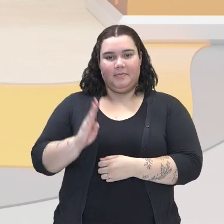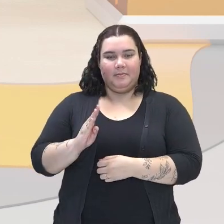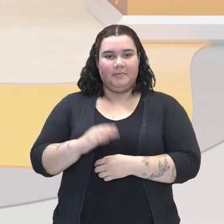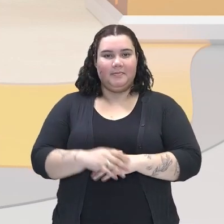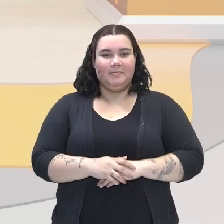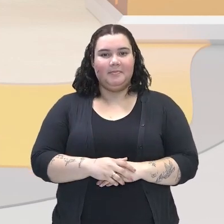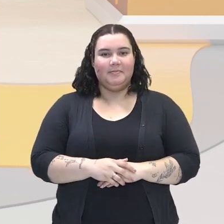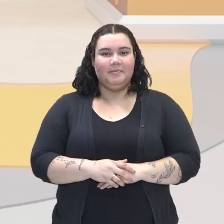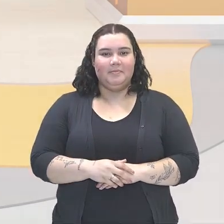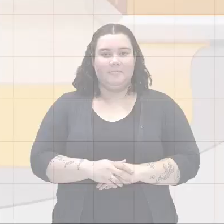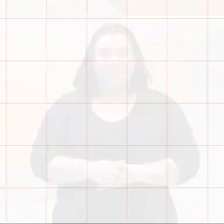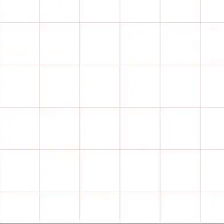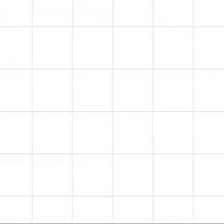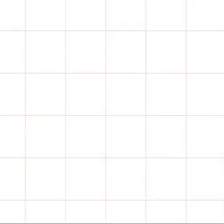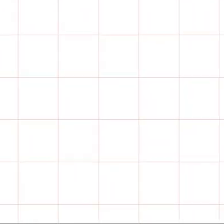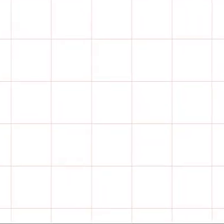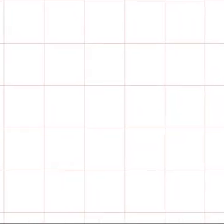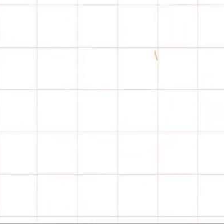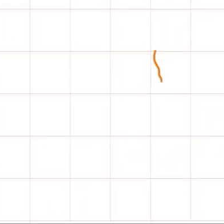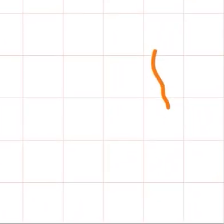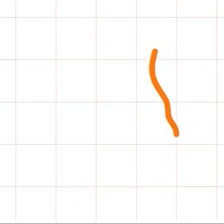lá.